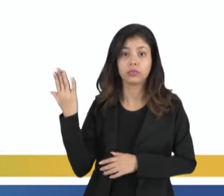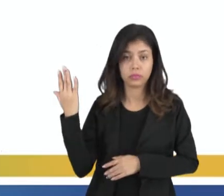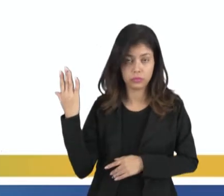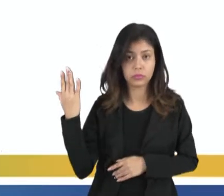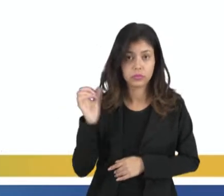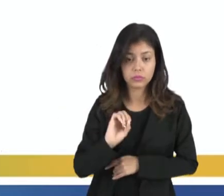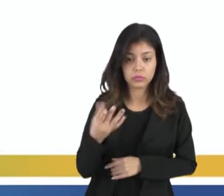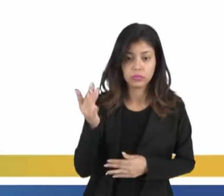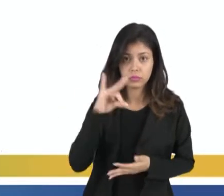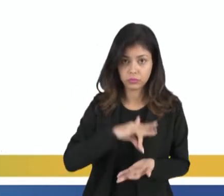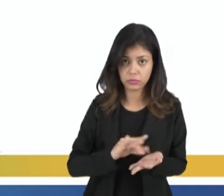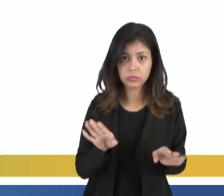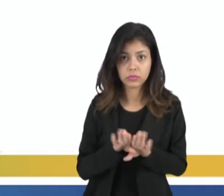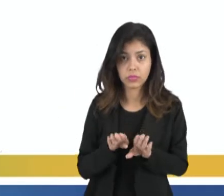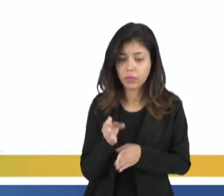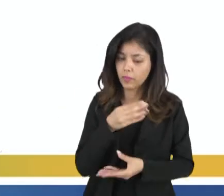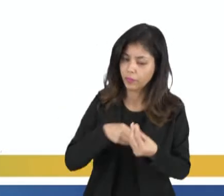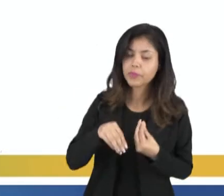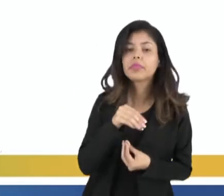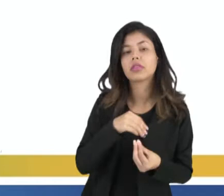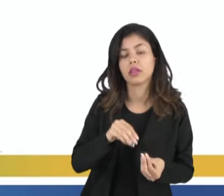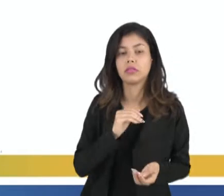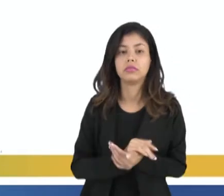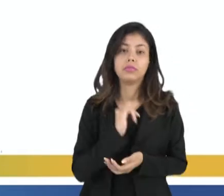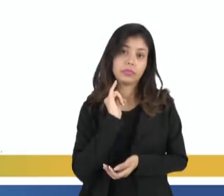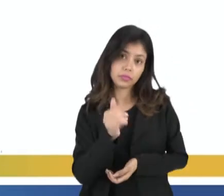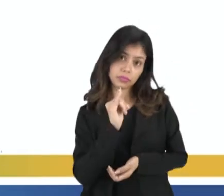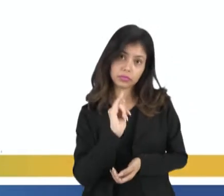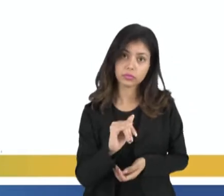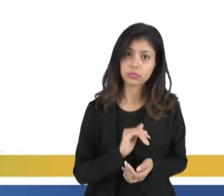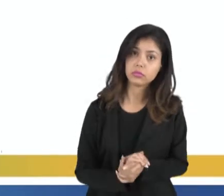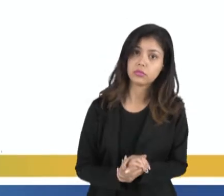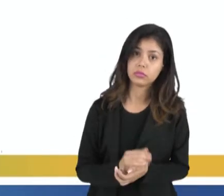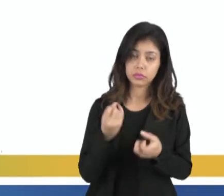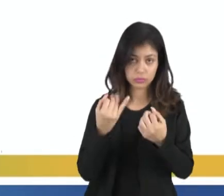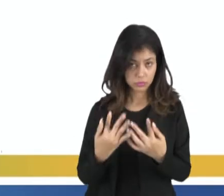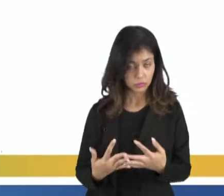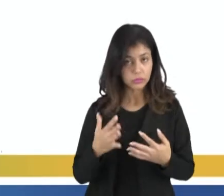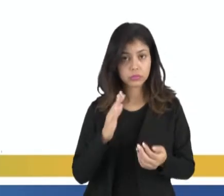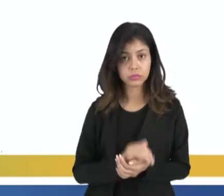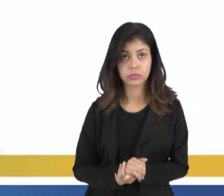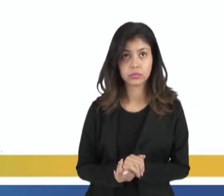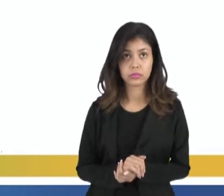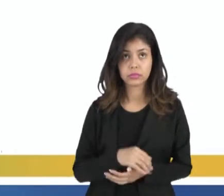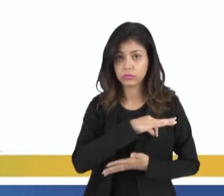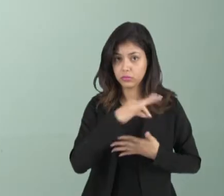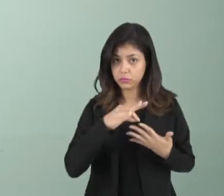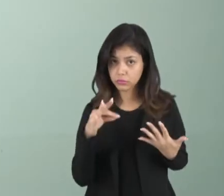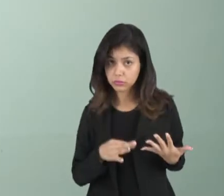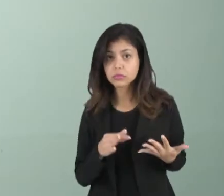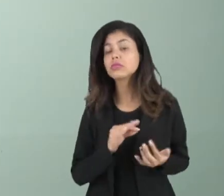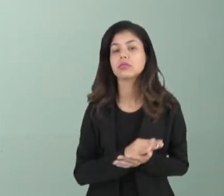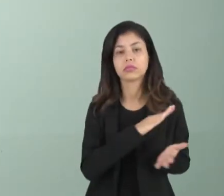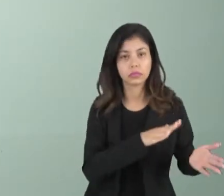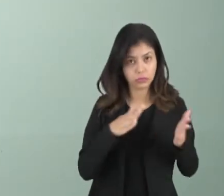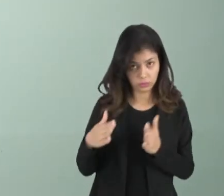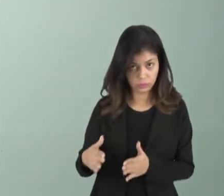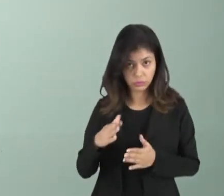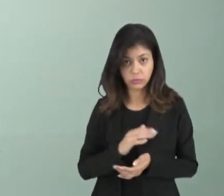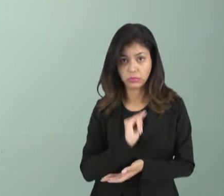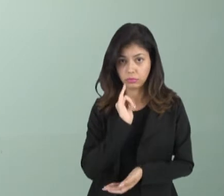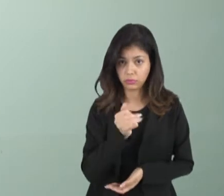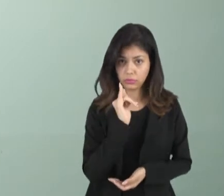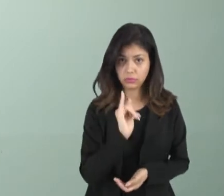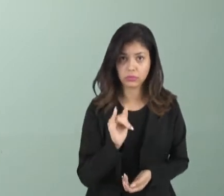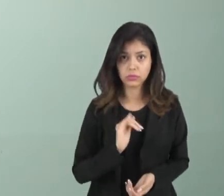acontecimentos ou fatos que vão envolver um narrador que a conte, tá? São os elementos aí que faz parte da narração,